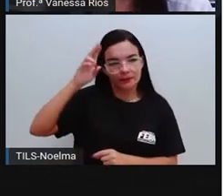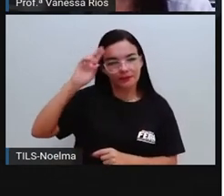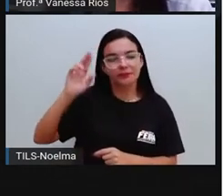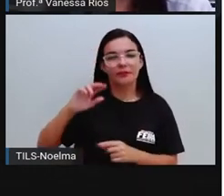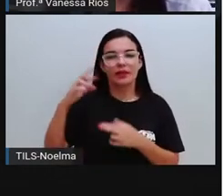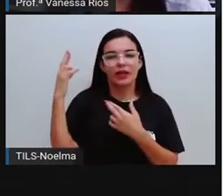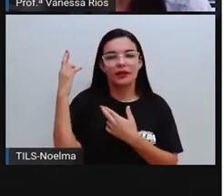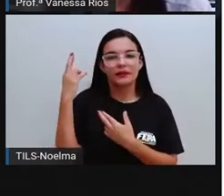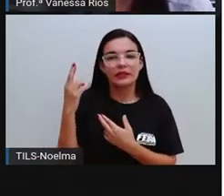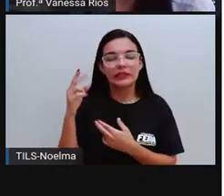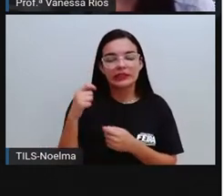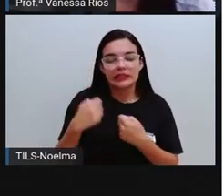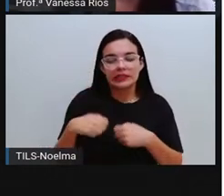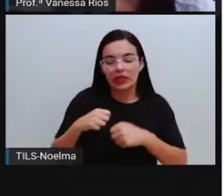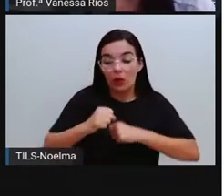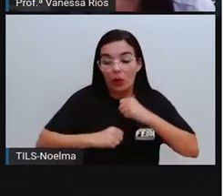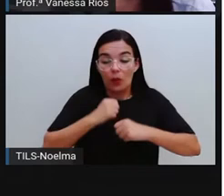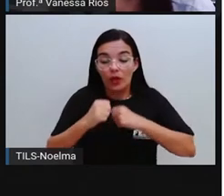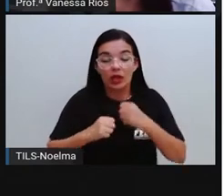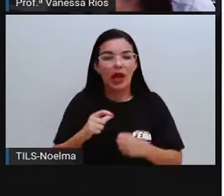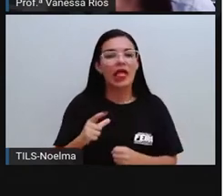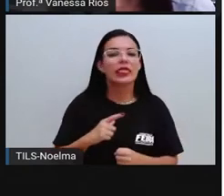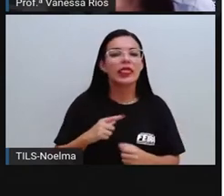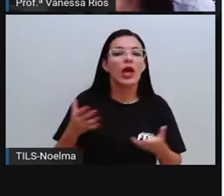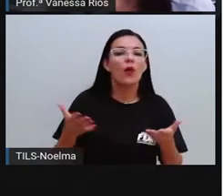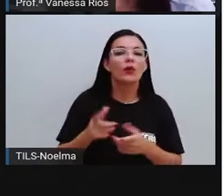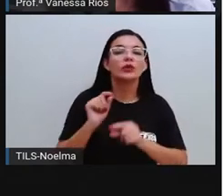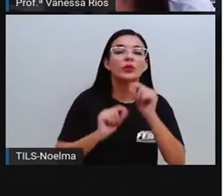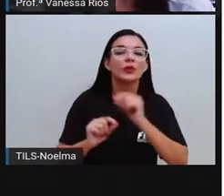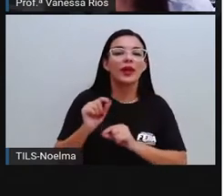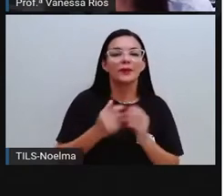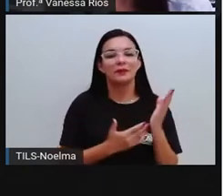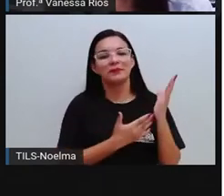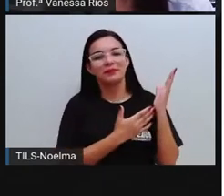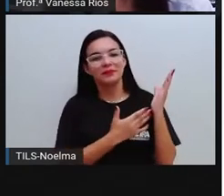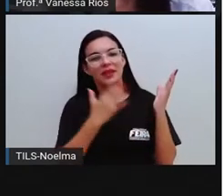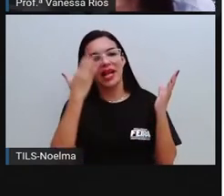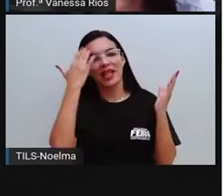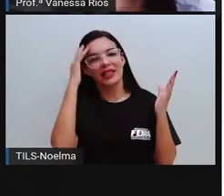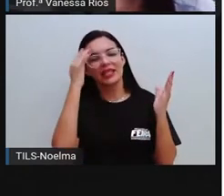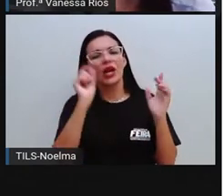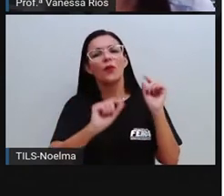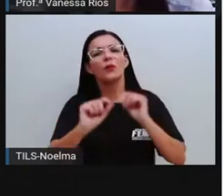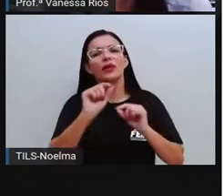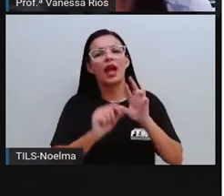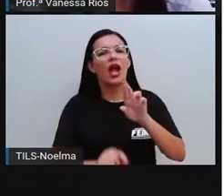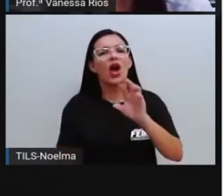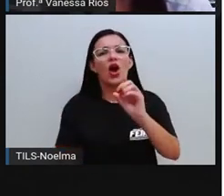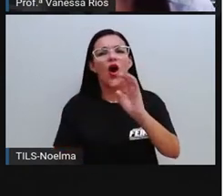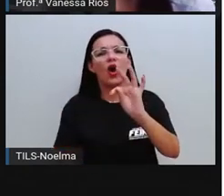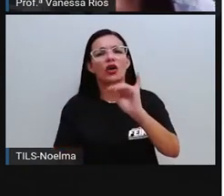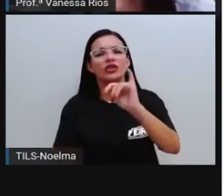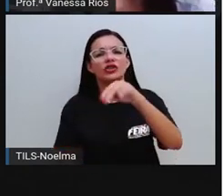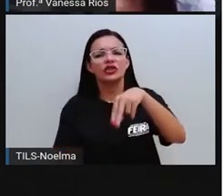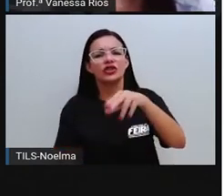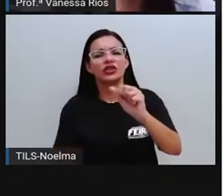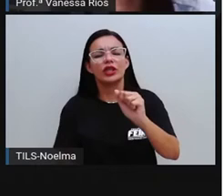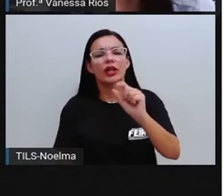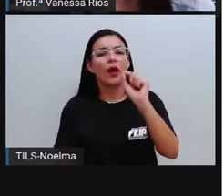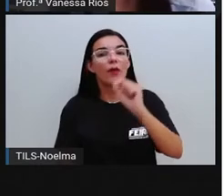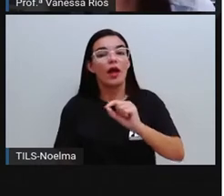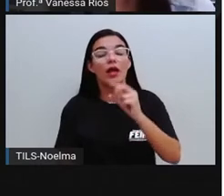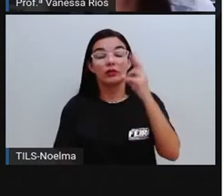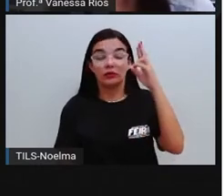com a correria que existe hoje em dia, é interessante a gente entender. E o que é rotina, Pro? A gente já